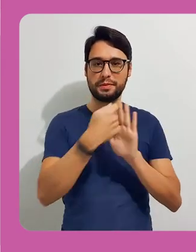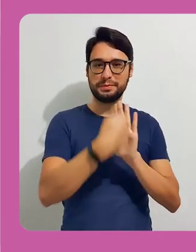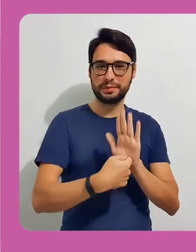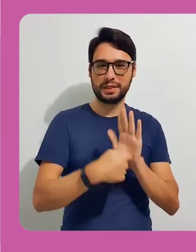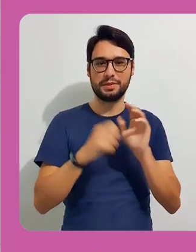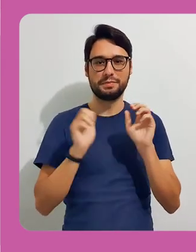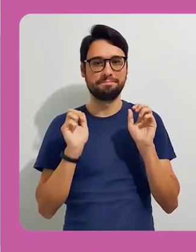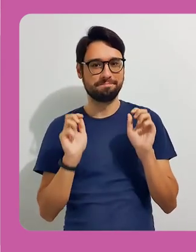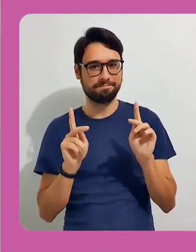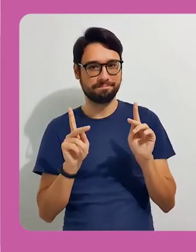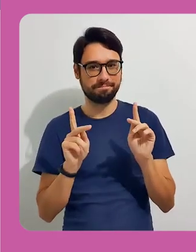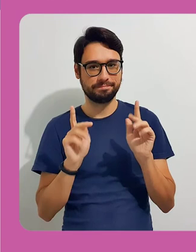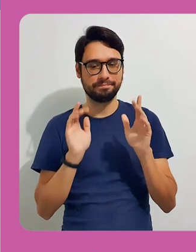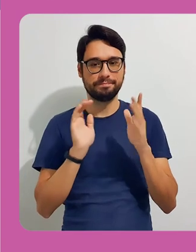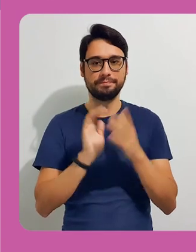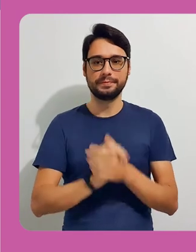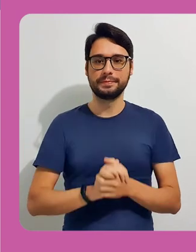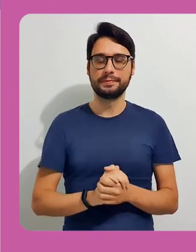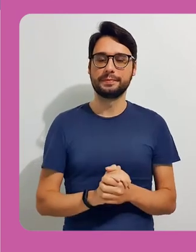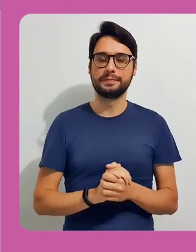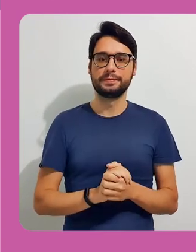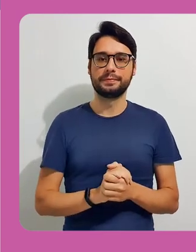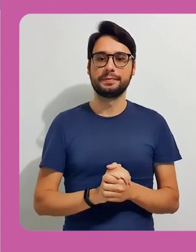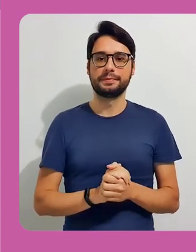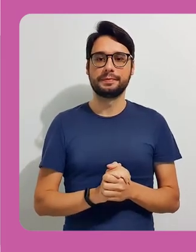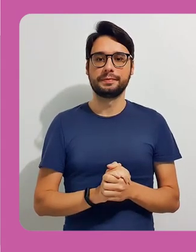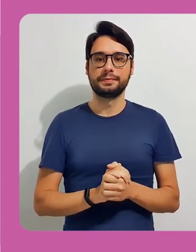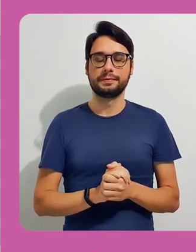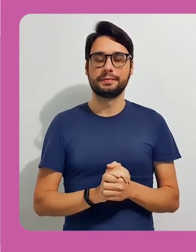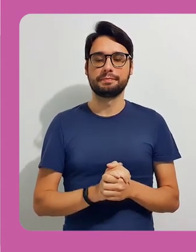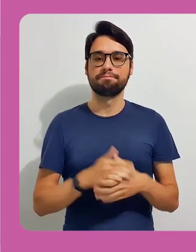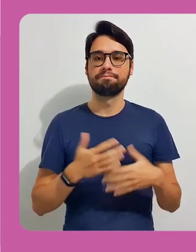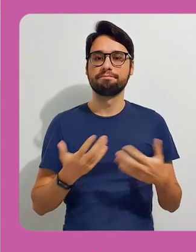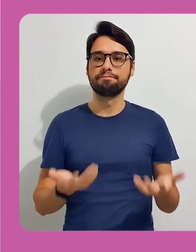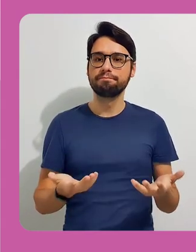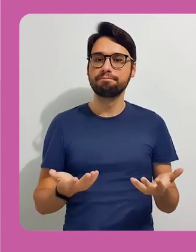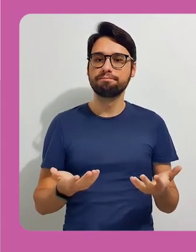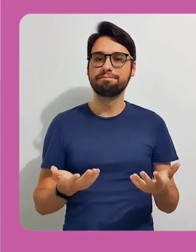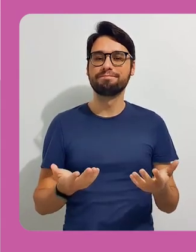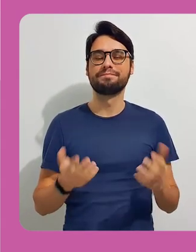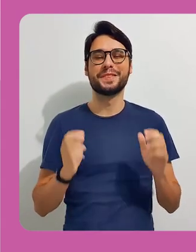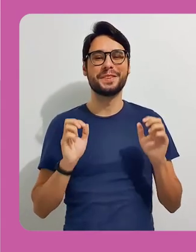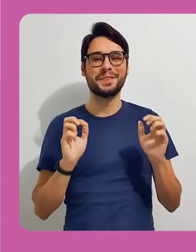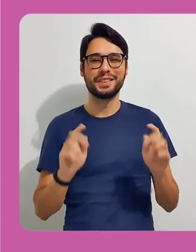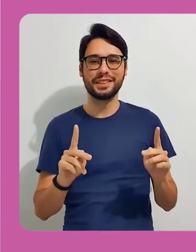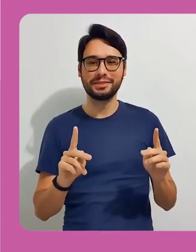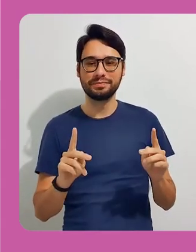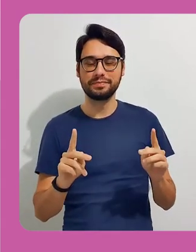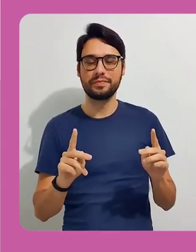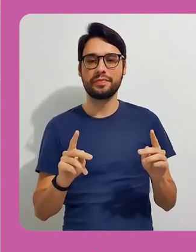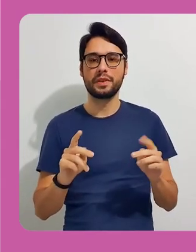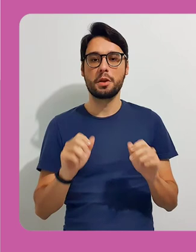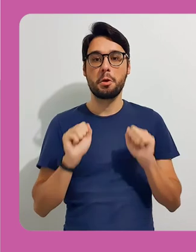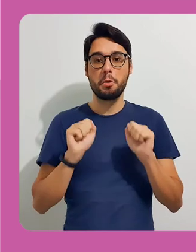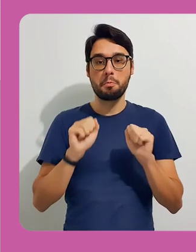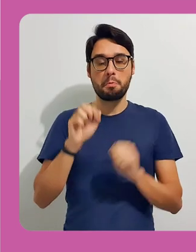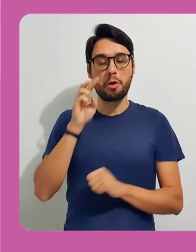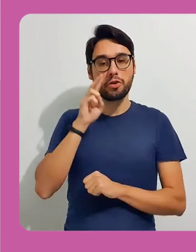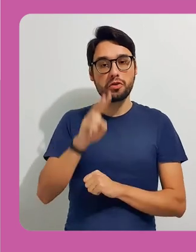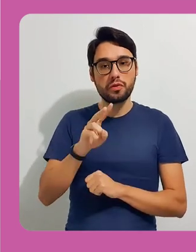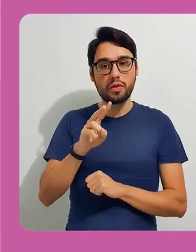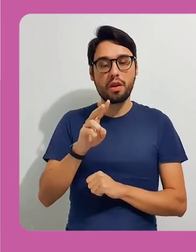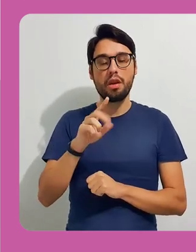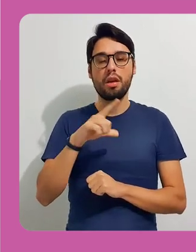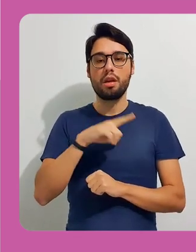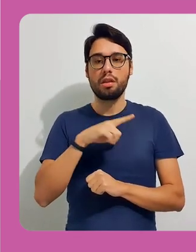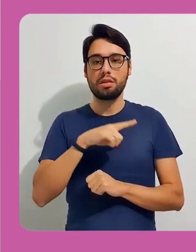envio de arquivo também para eu poder enviar um arquivo ou se eu quiser digitar um texto ok